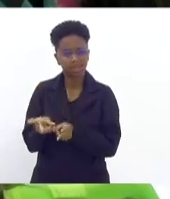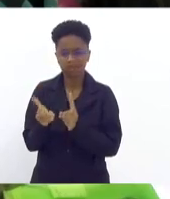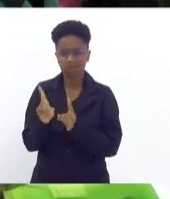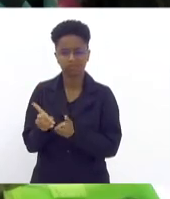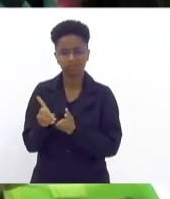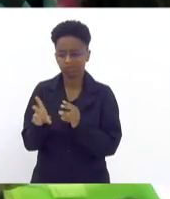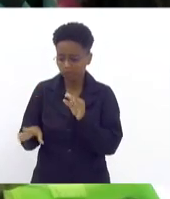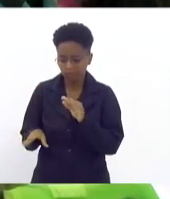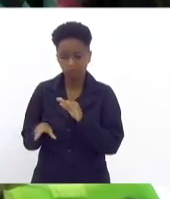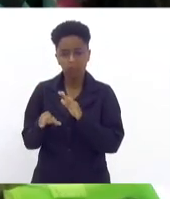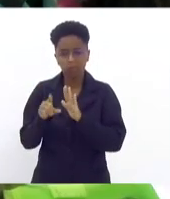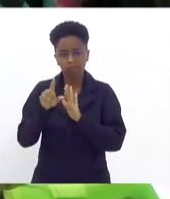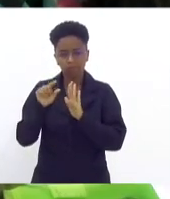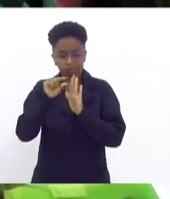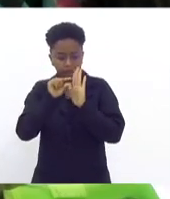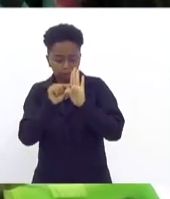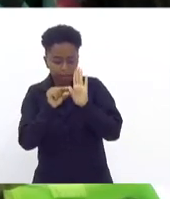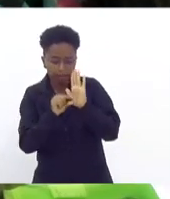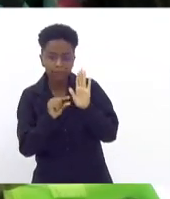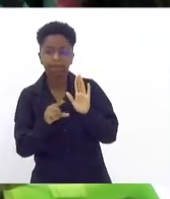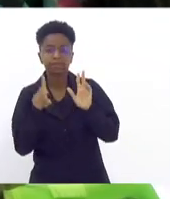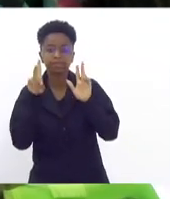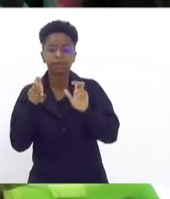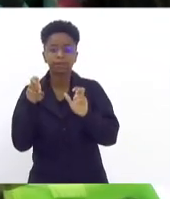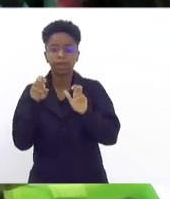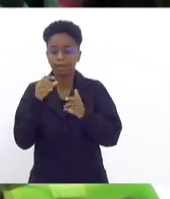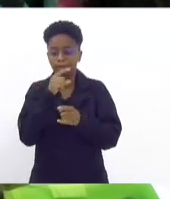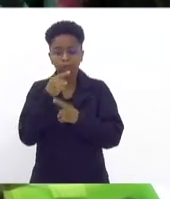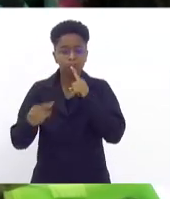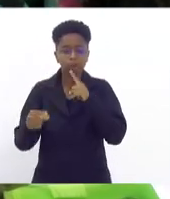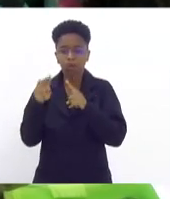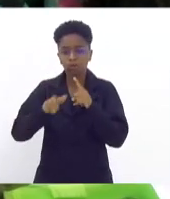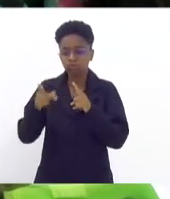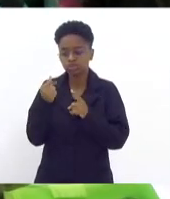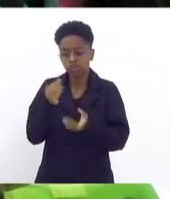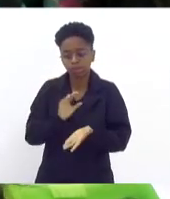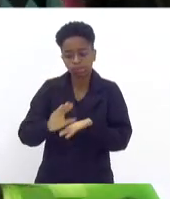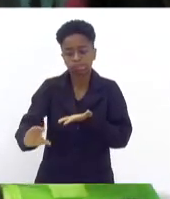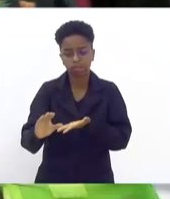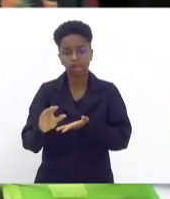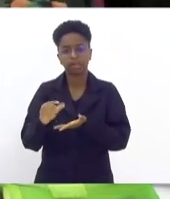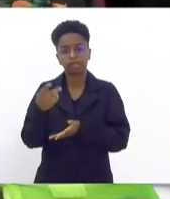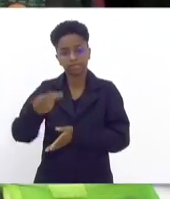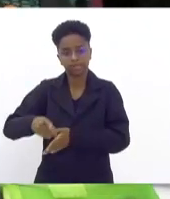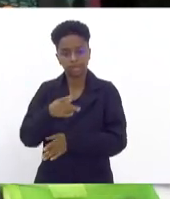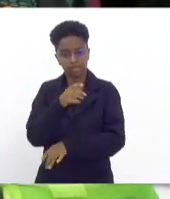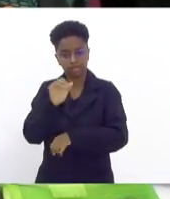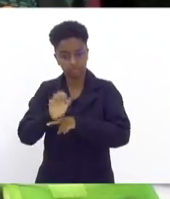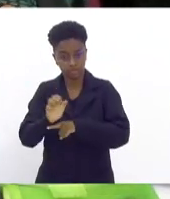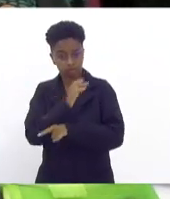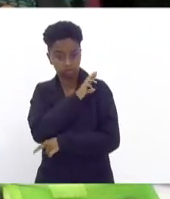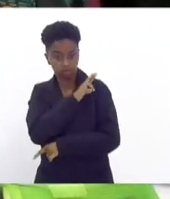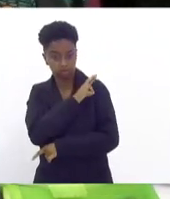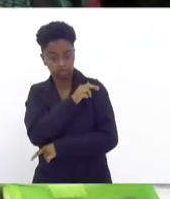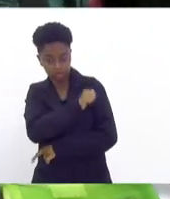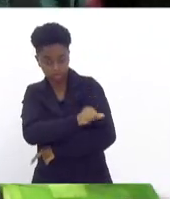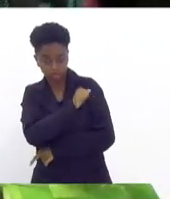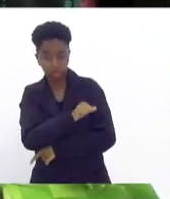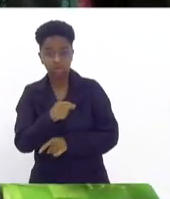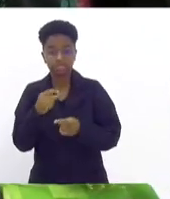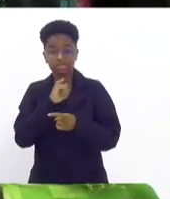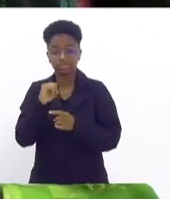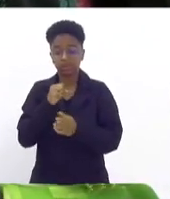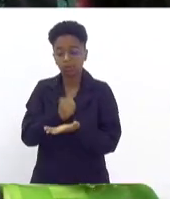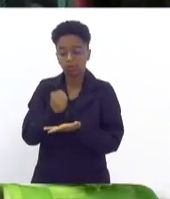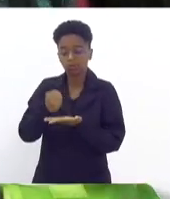a mesma ementa, dispõe sobre a proibição do uso de recursos públicos no âmbito do Estado do Rio de Janeiro para a contratação de artistas que em suas músicas,